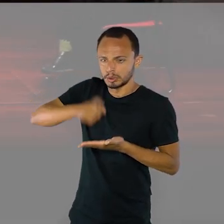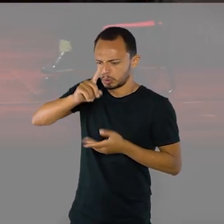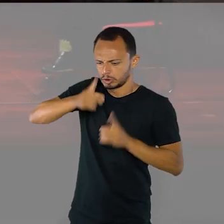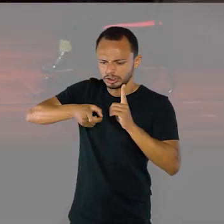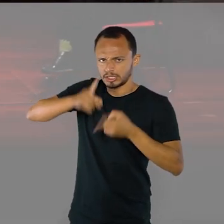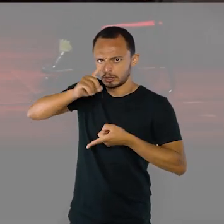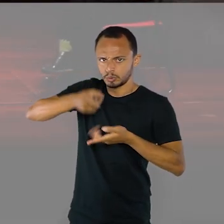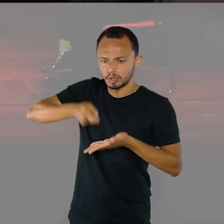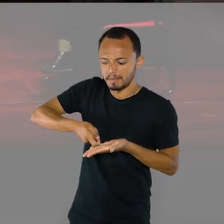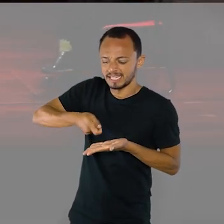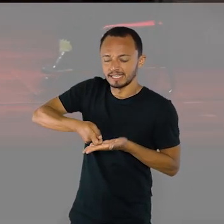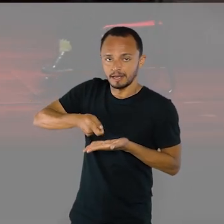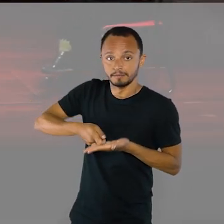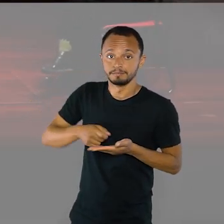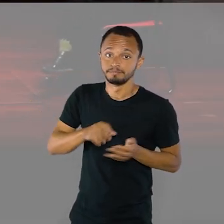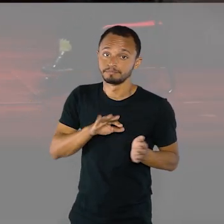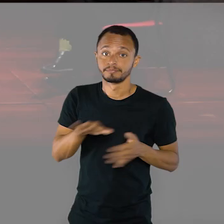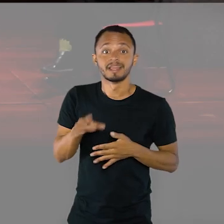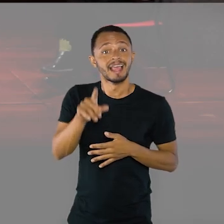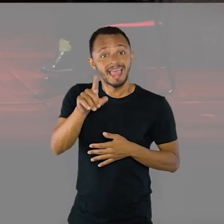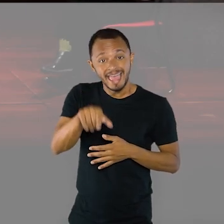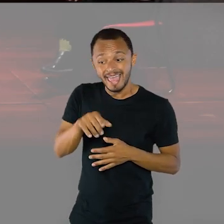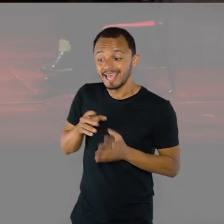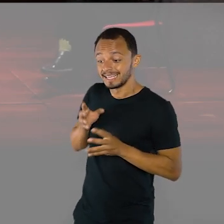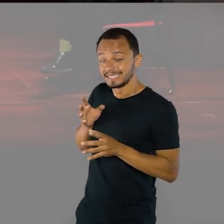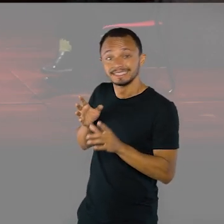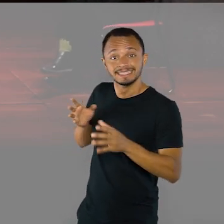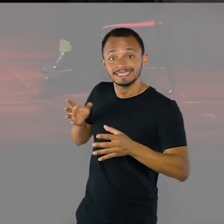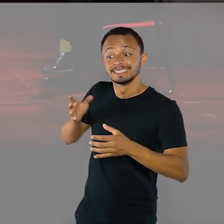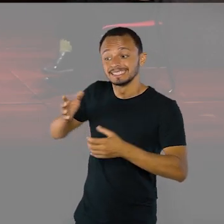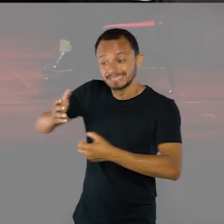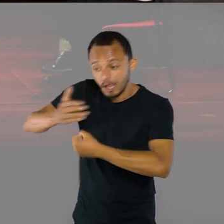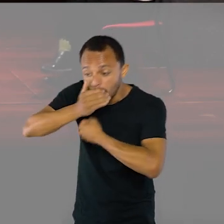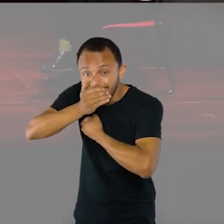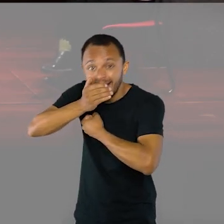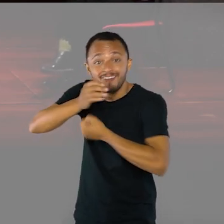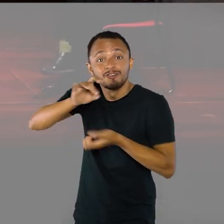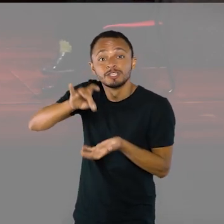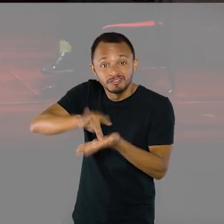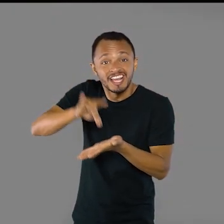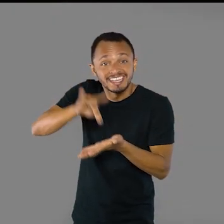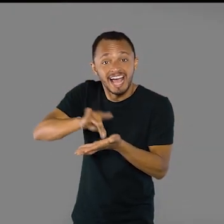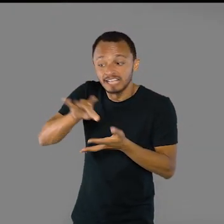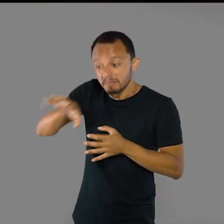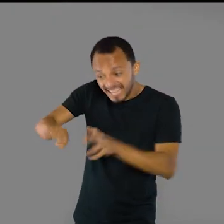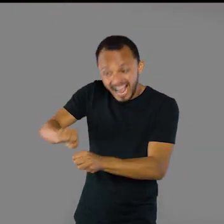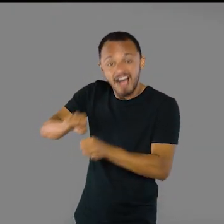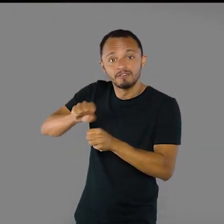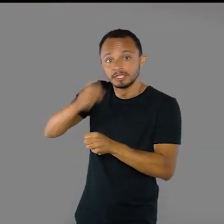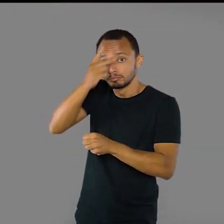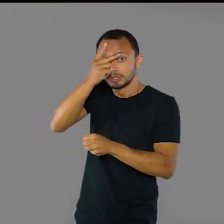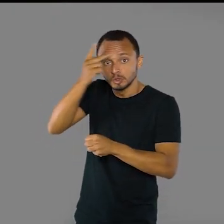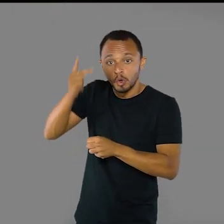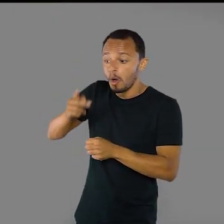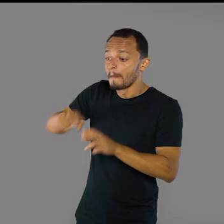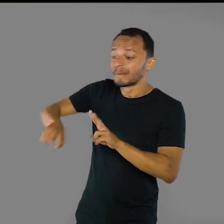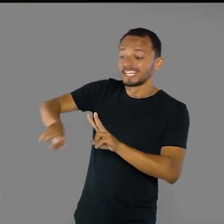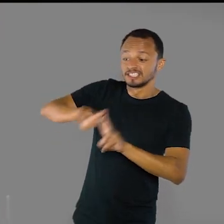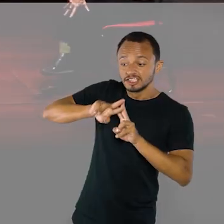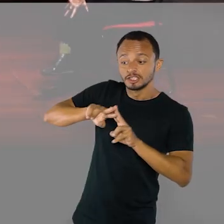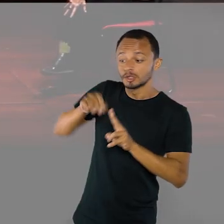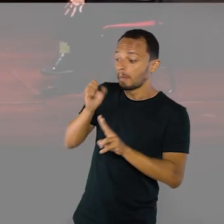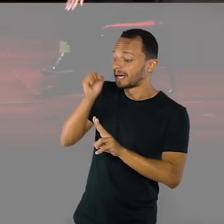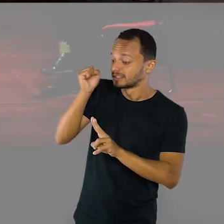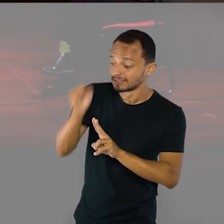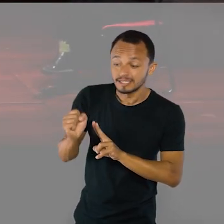só metaforicamente, mas literalmente, torturavam, prendiam. E a ditadura se organiza para